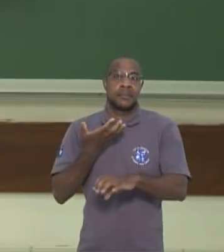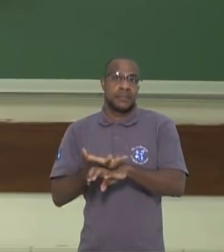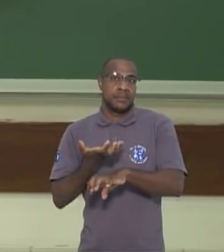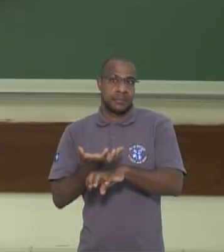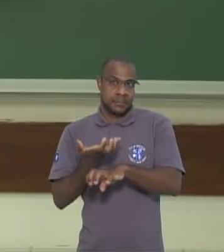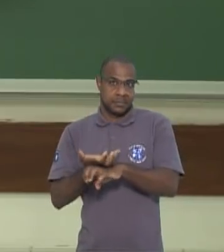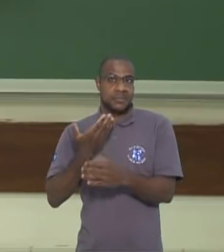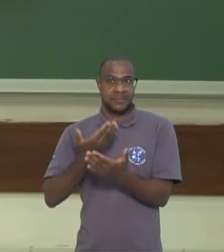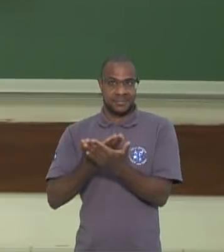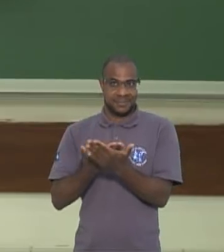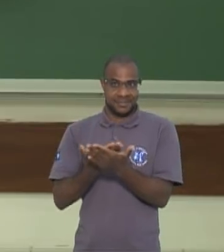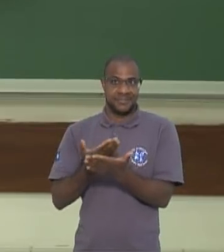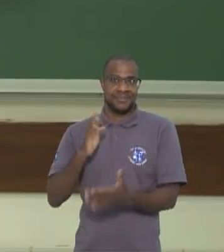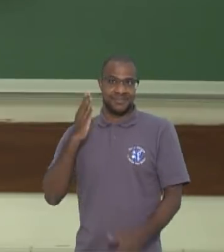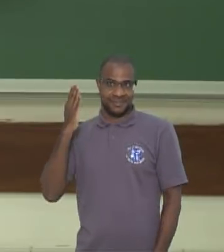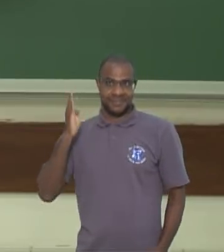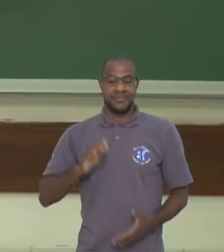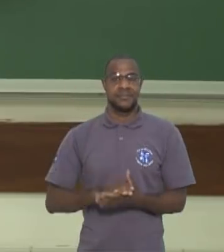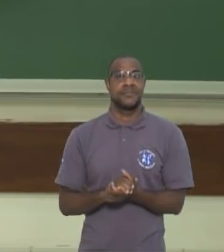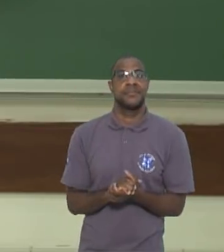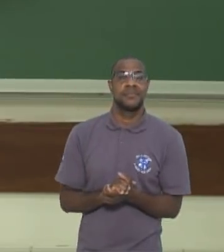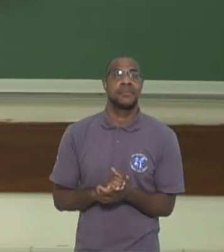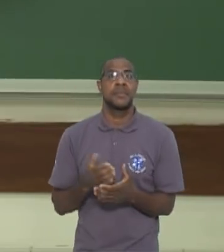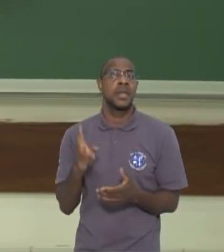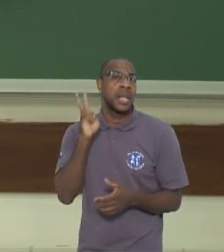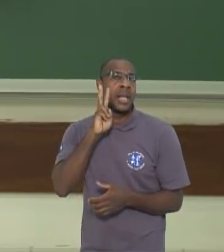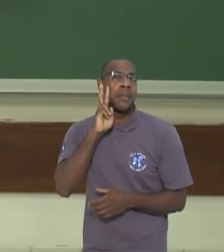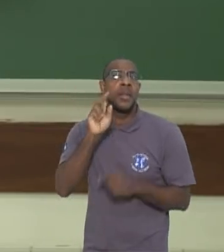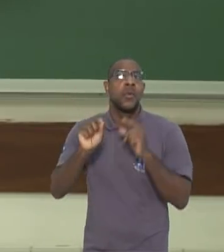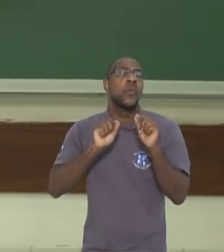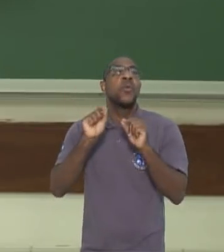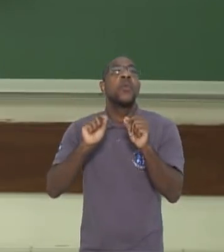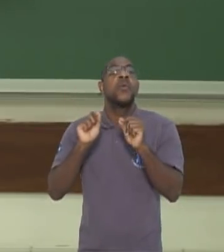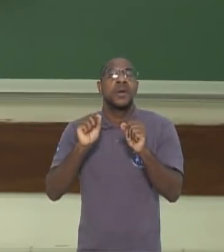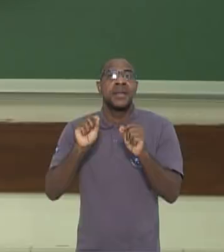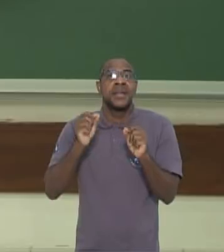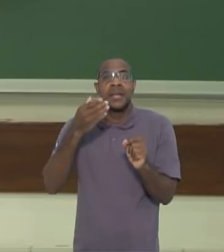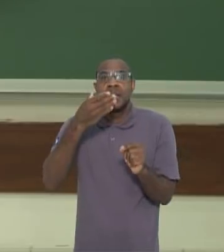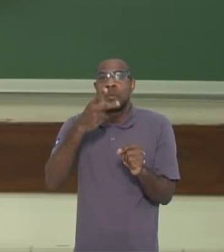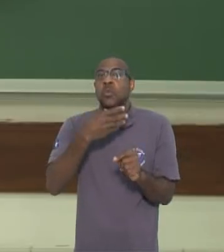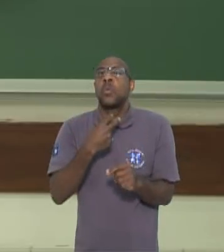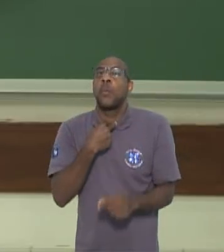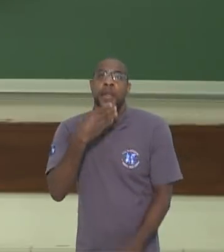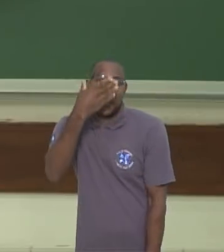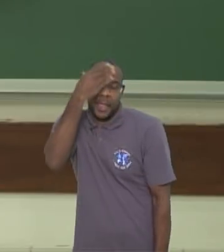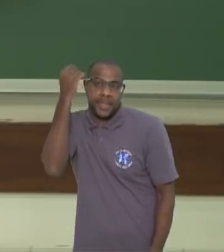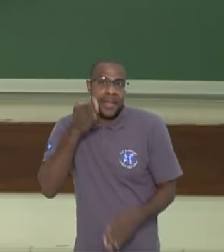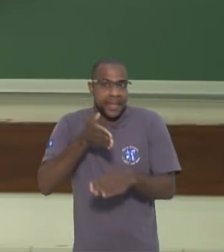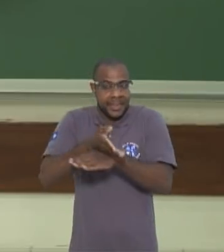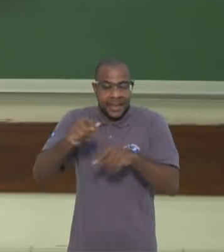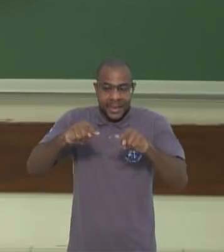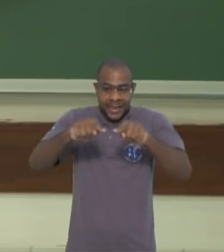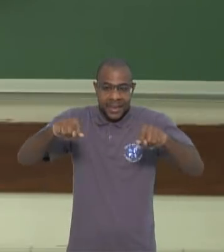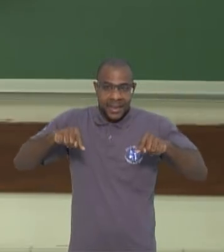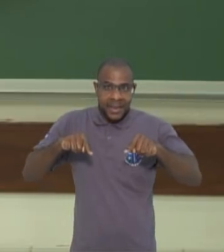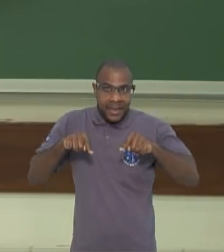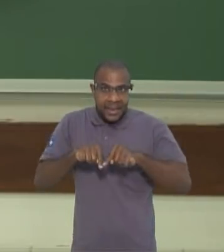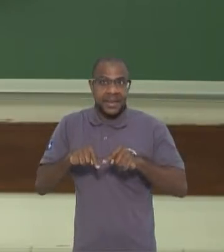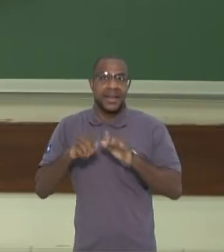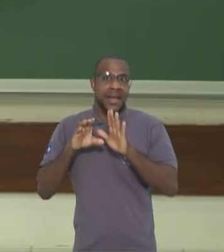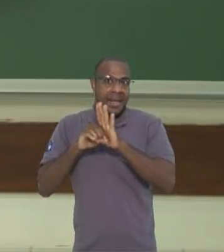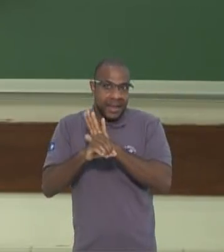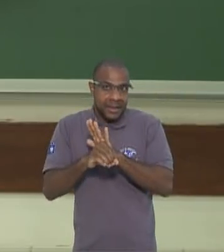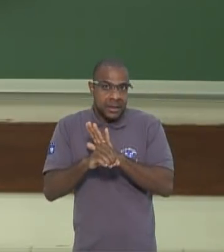genética. Mas antes, vamos lembrar os recadinhos. Vocês têm que entrar, a gente não pode esquecer, todo dia no Classroom e confirmar a presença de